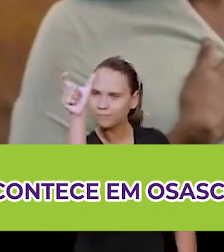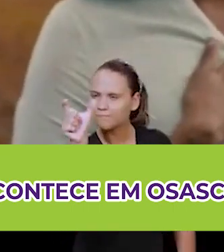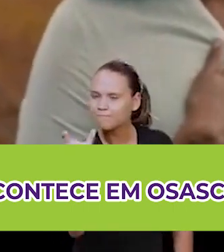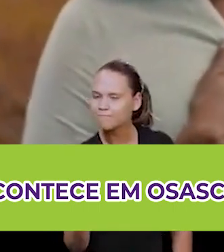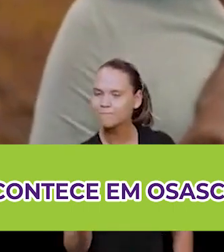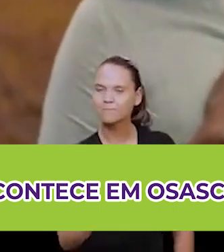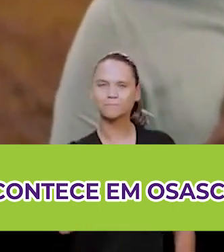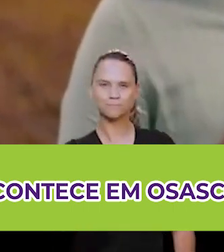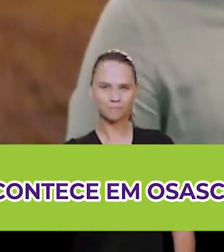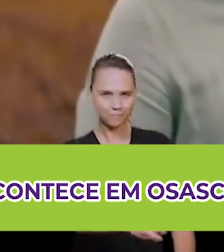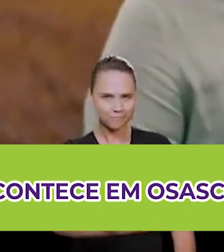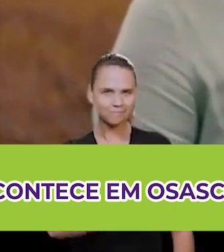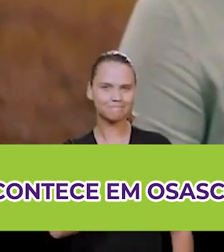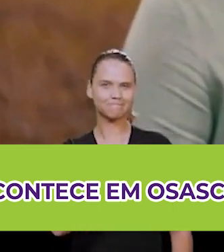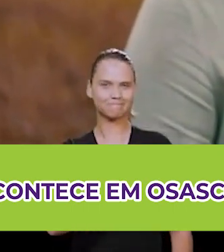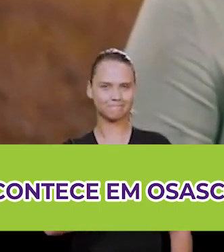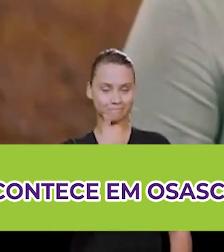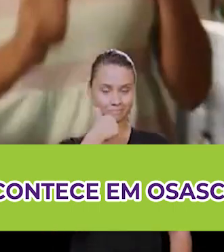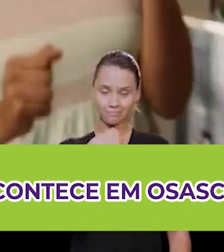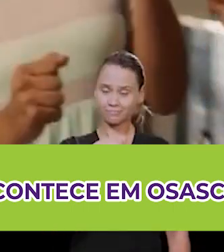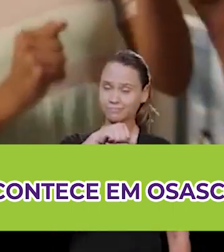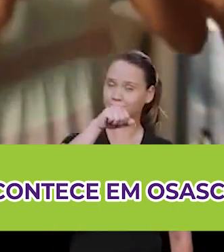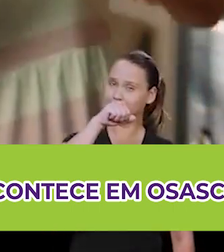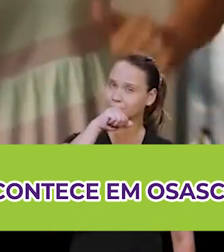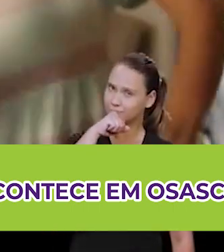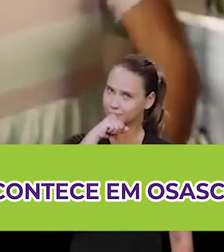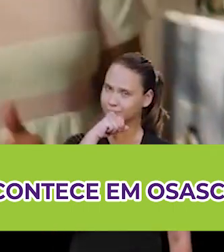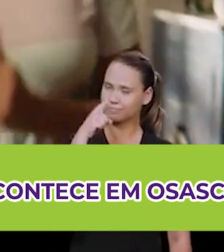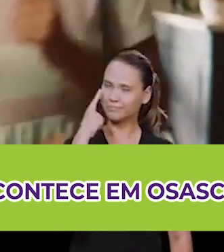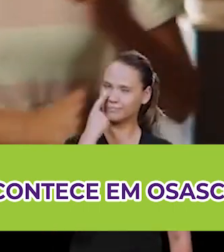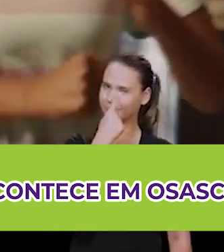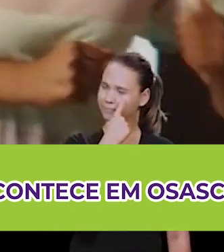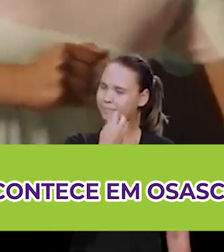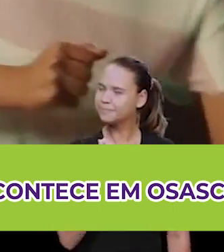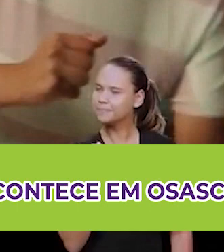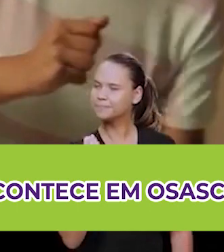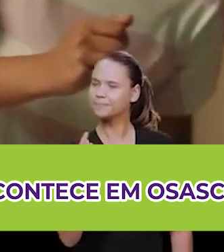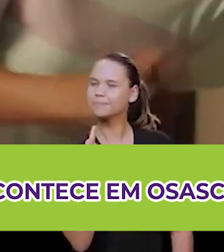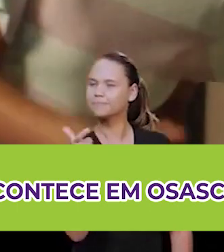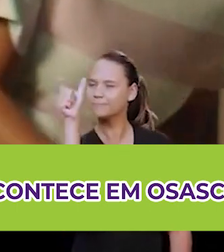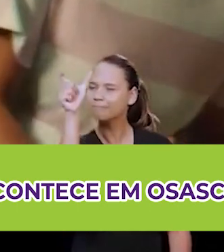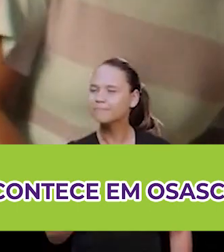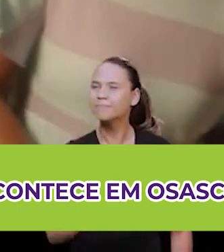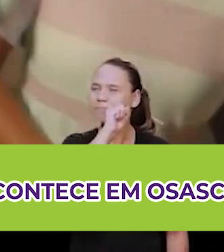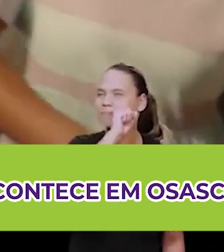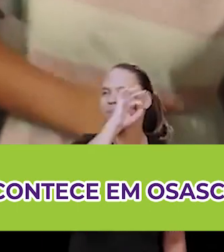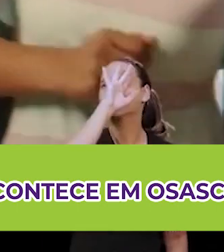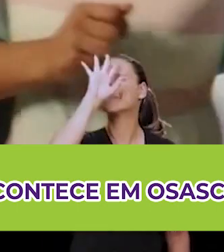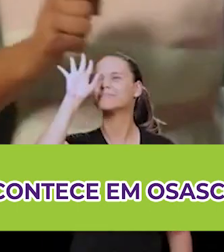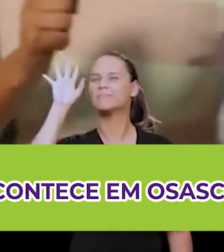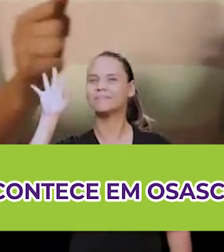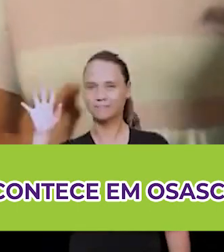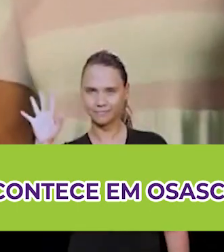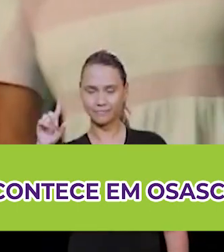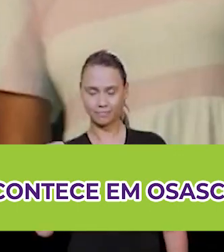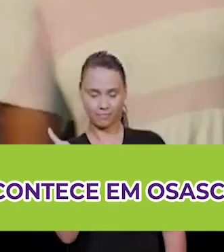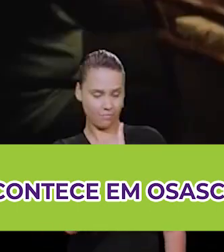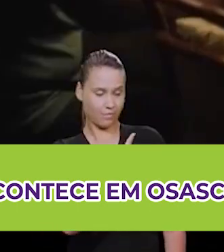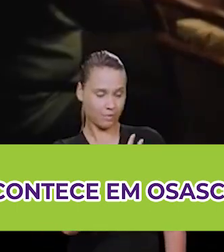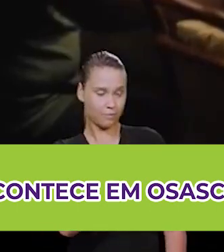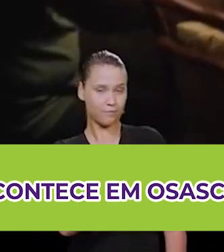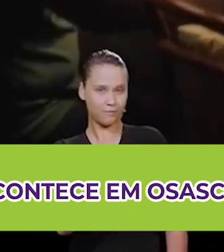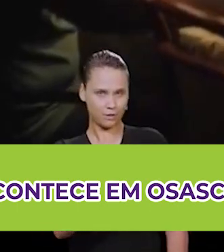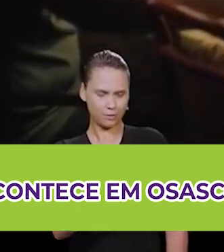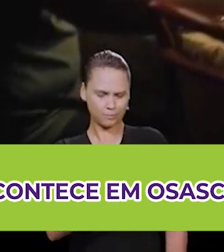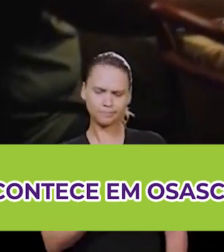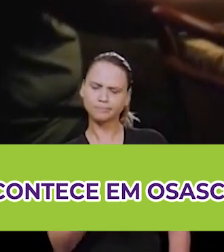batendo em um novo peito a minha mãe vive com seus olhos brilhando em uma outra pessoa